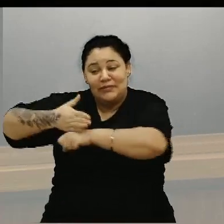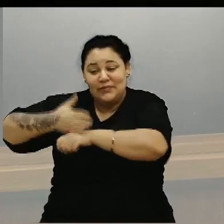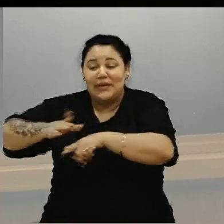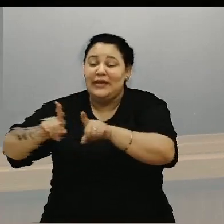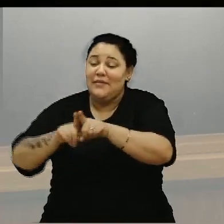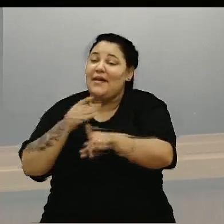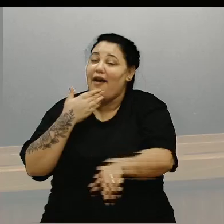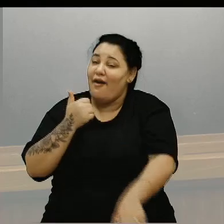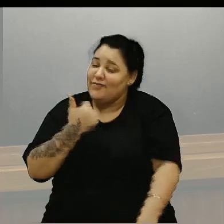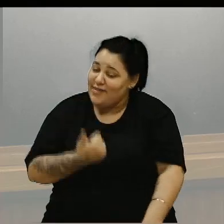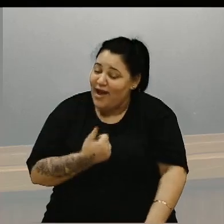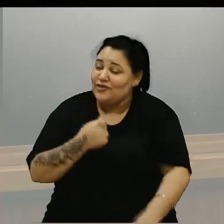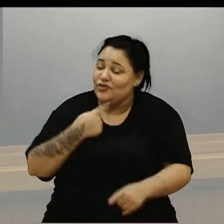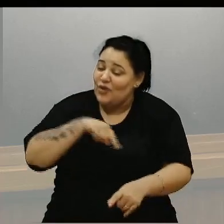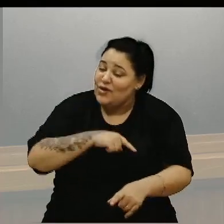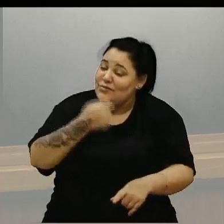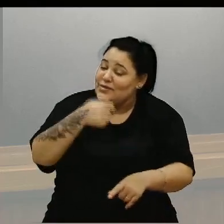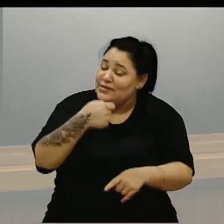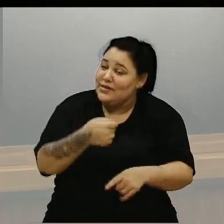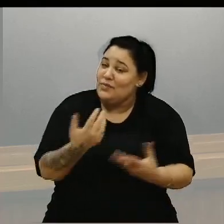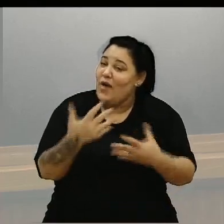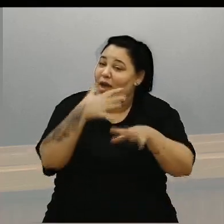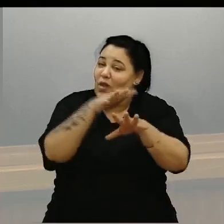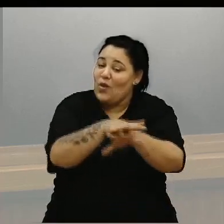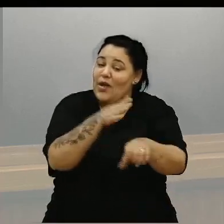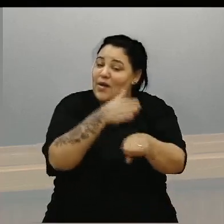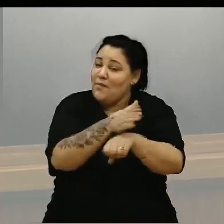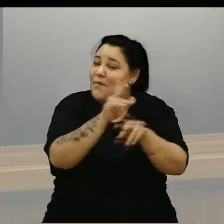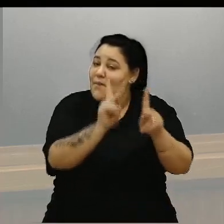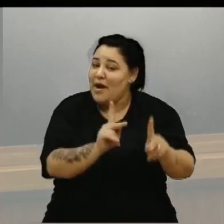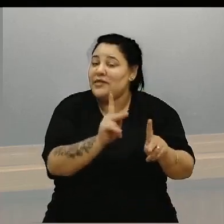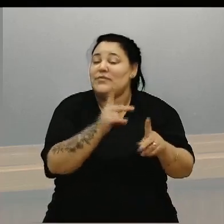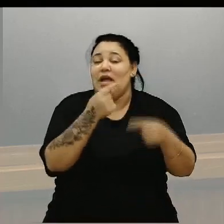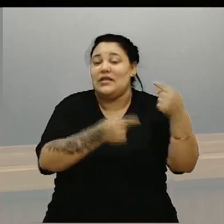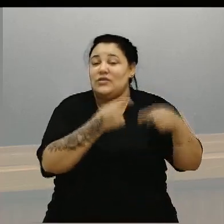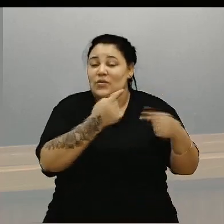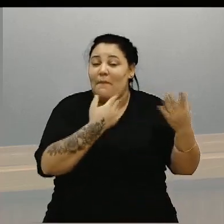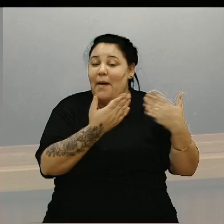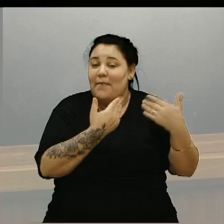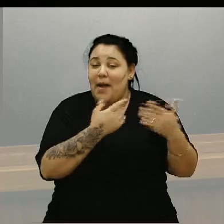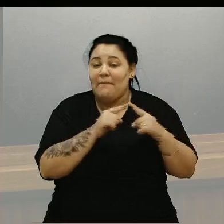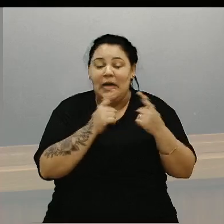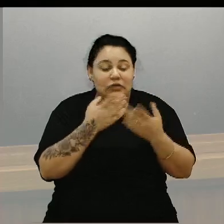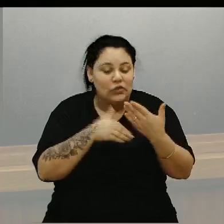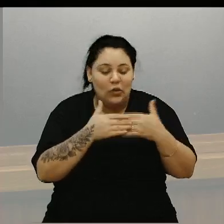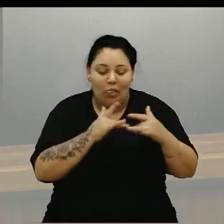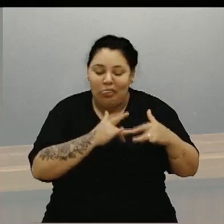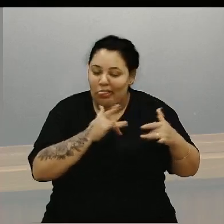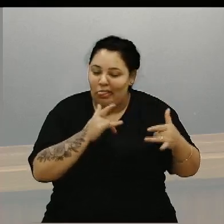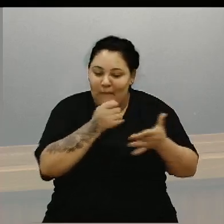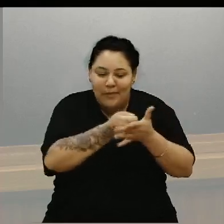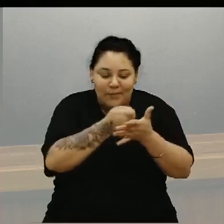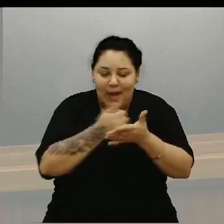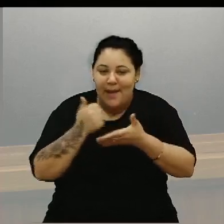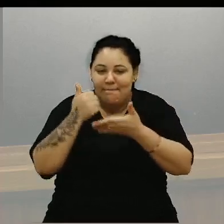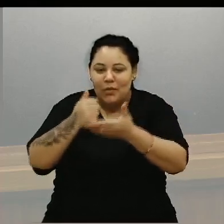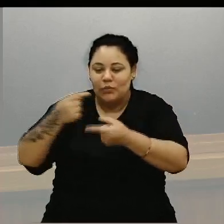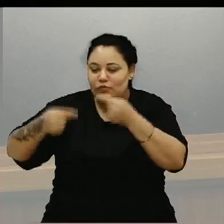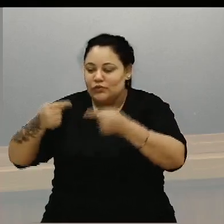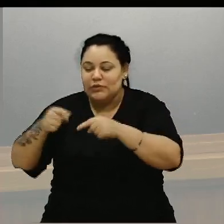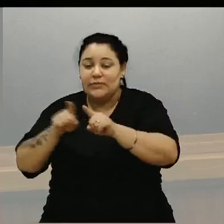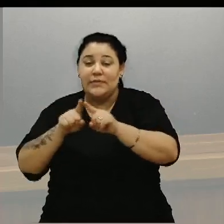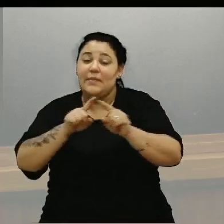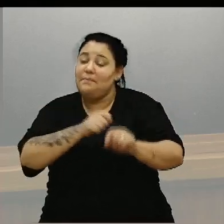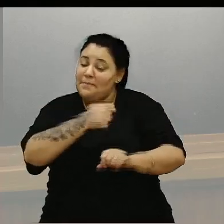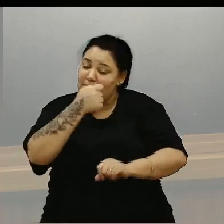Nós temos que incluir estas pessoas nos debates, mas toda a luta de solidariedade, de apoio, de debate, tem que